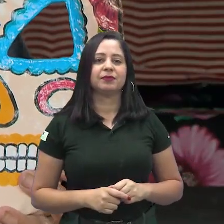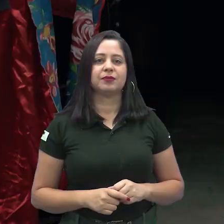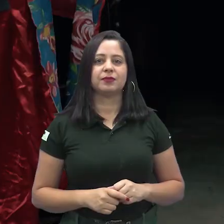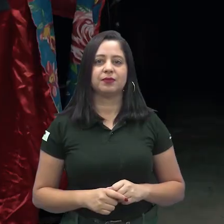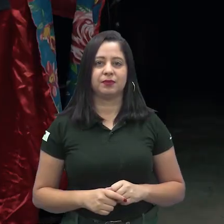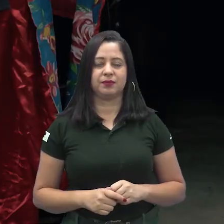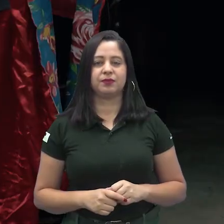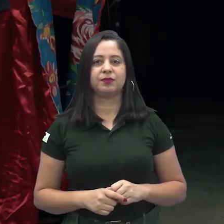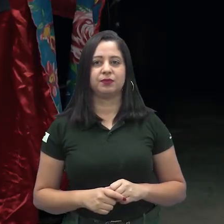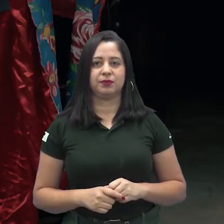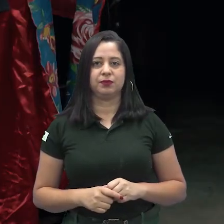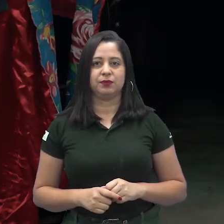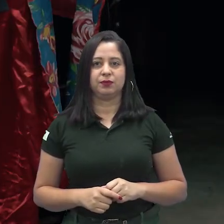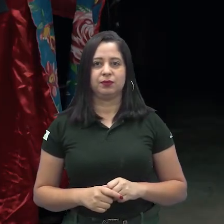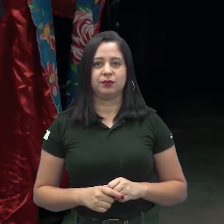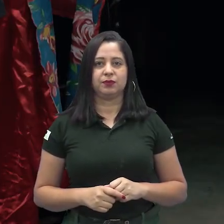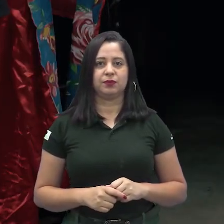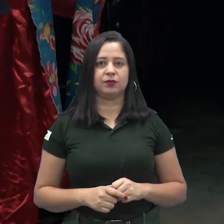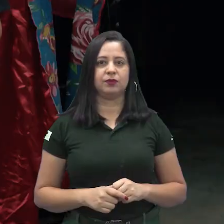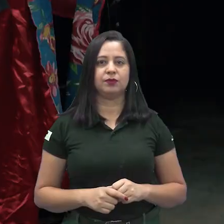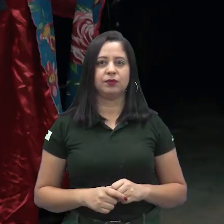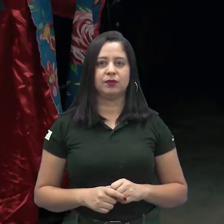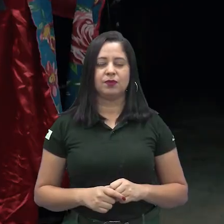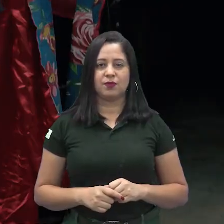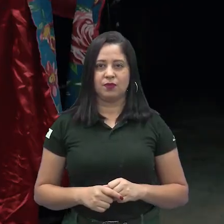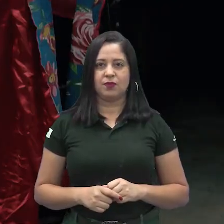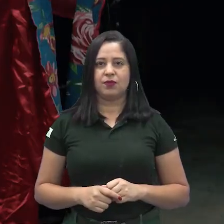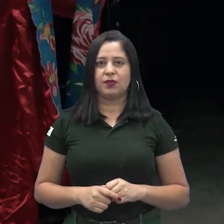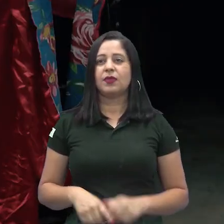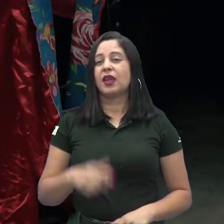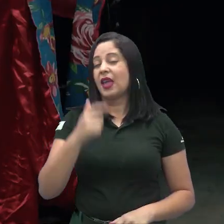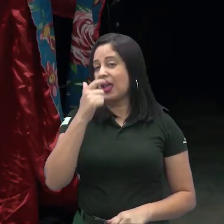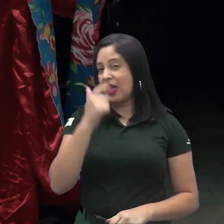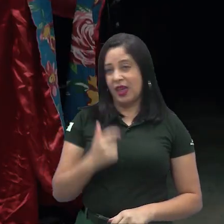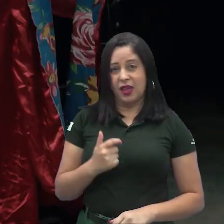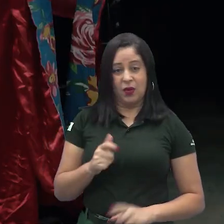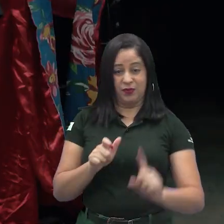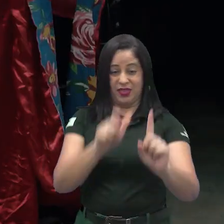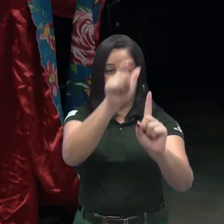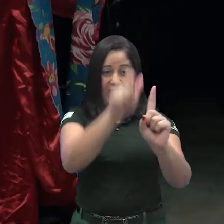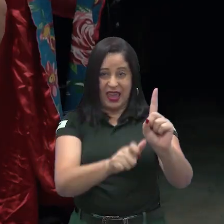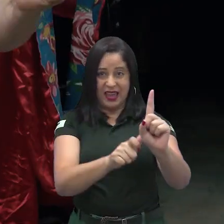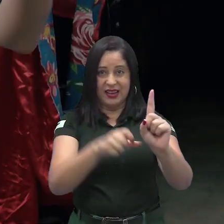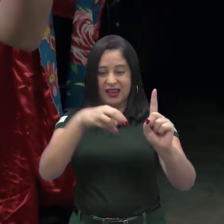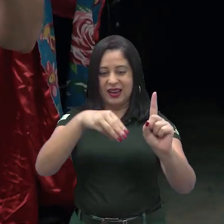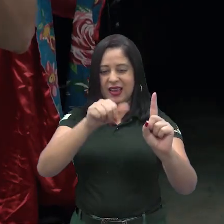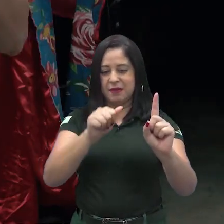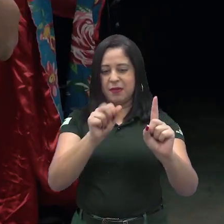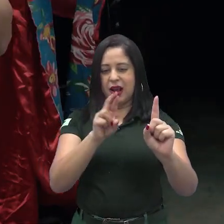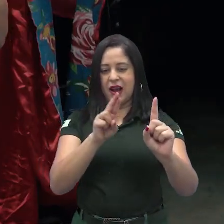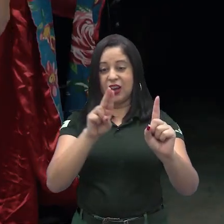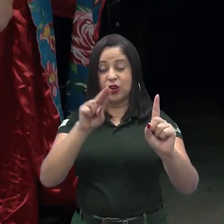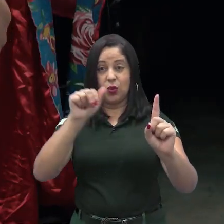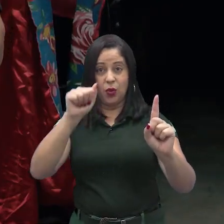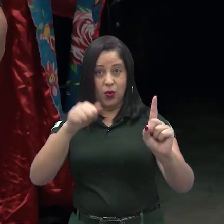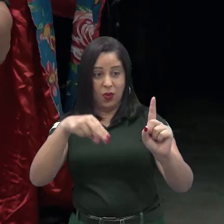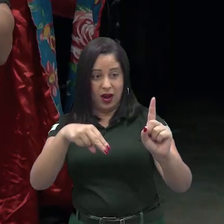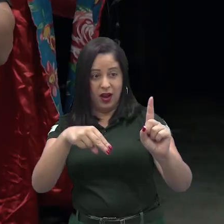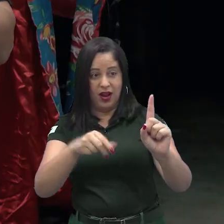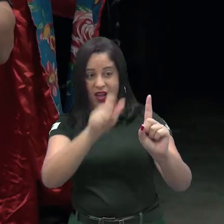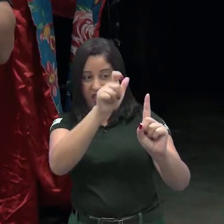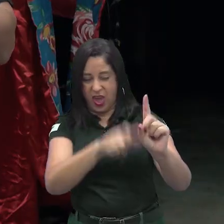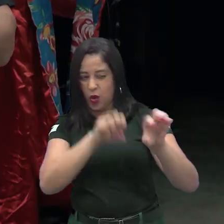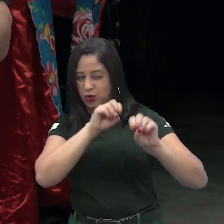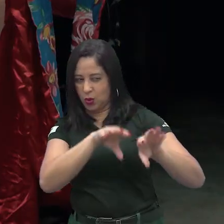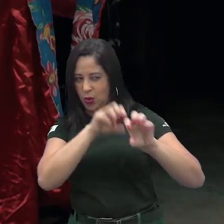isso. E aí, assim, eu aposto tudo no Maruã, tô querendo passar o bastão, eu falei, bora